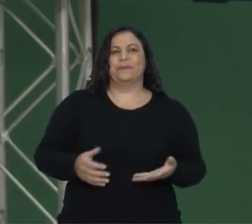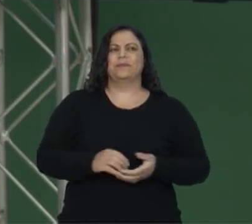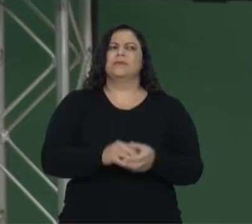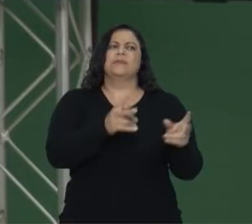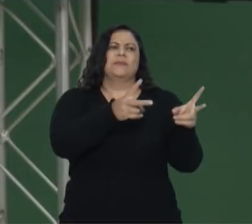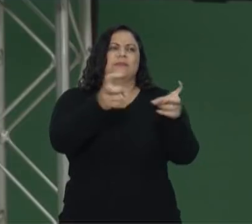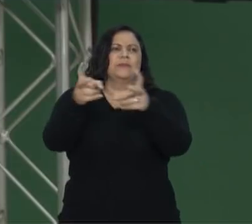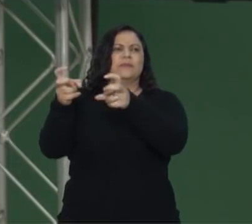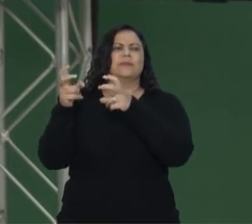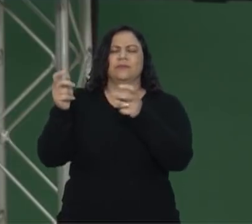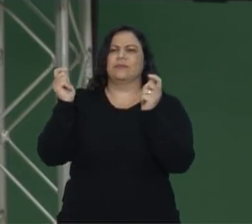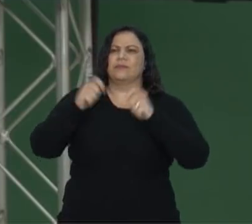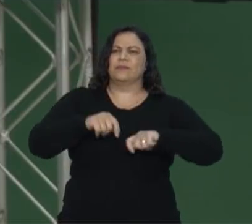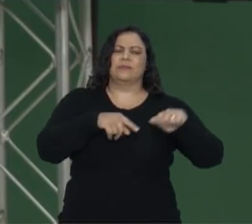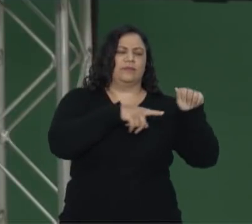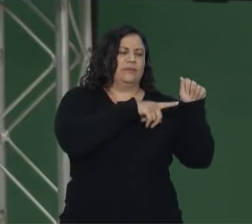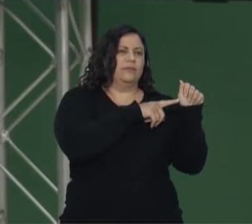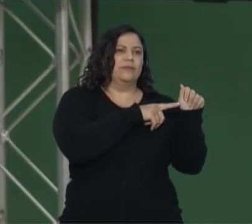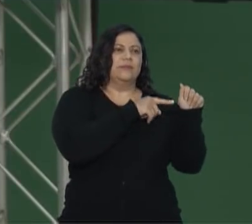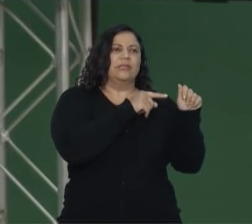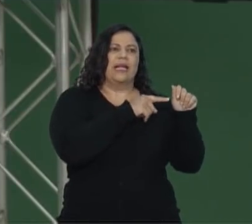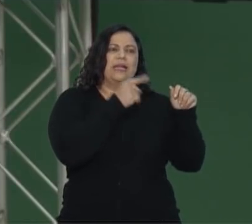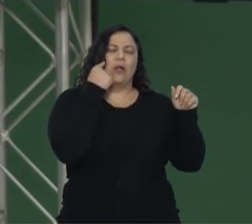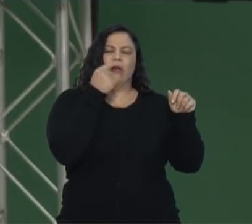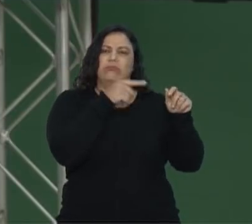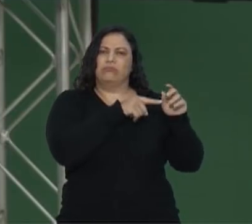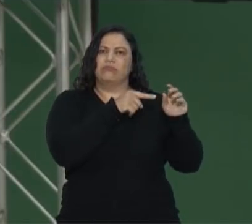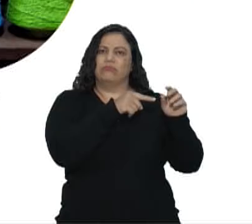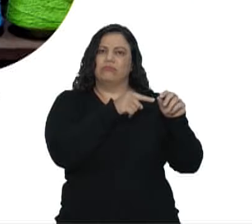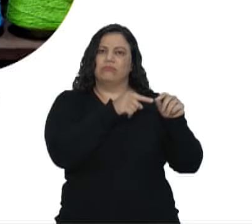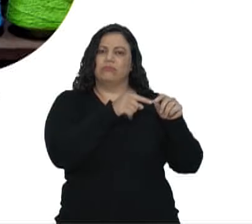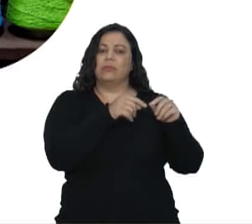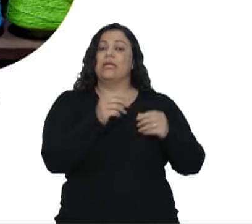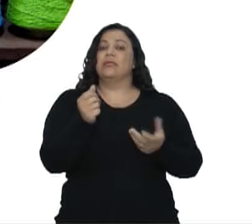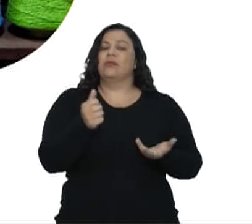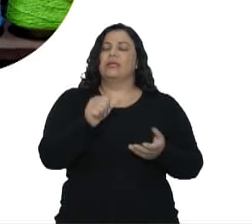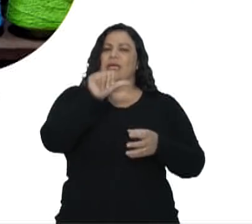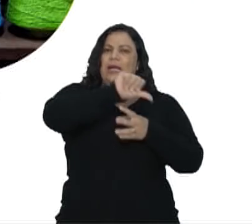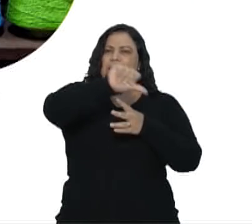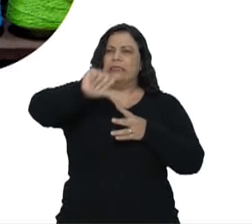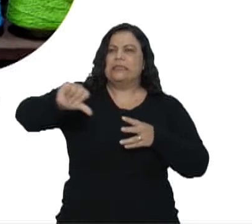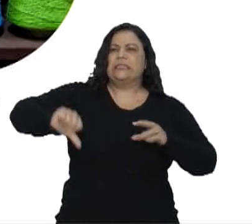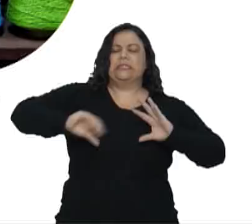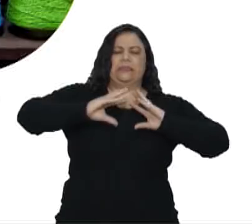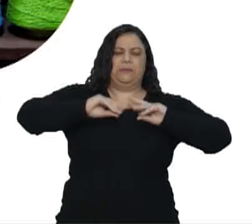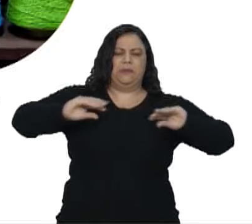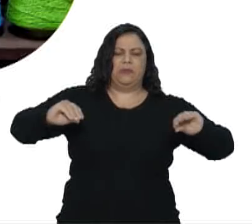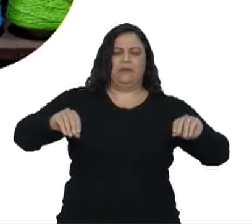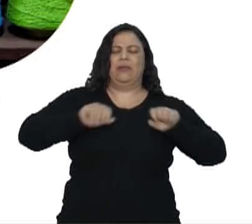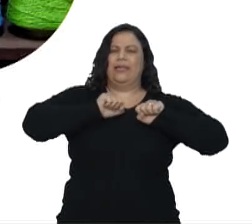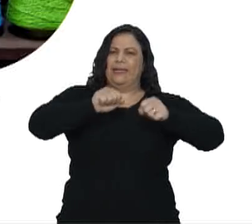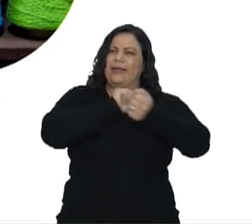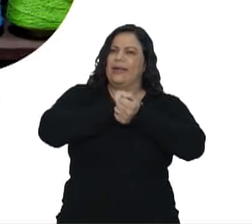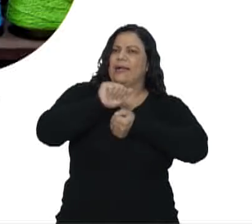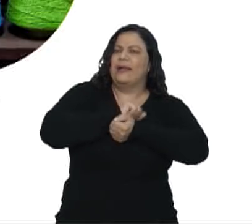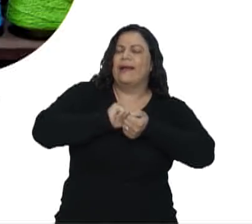essa imagem? Eu tenho de detergente, de amaciante, entre outros, de